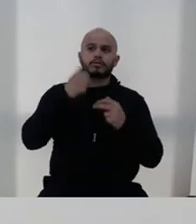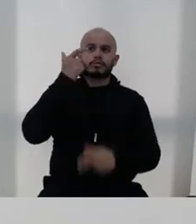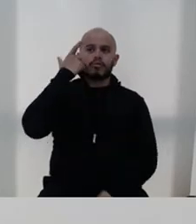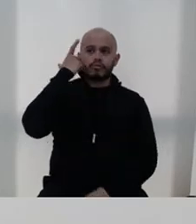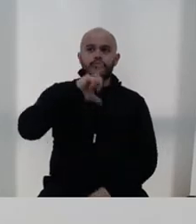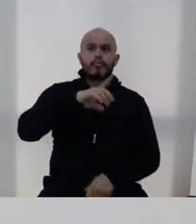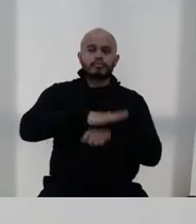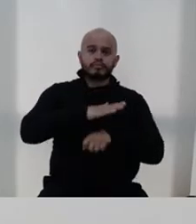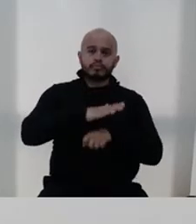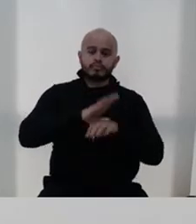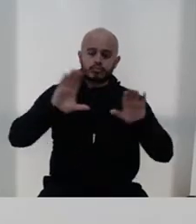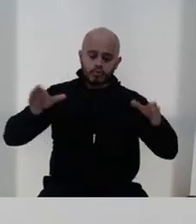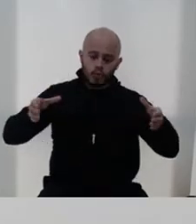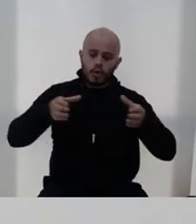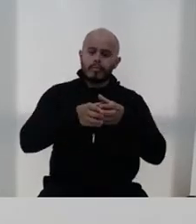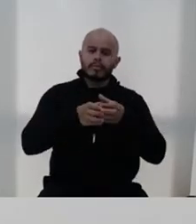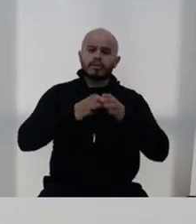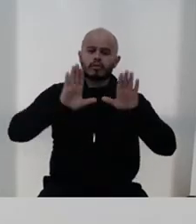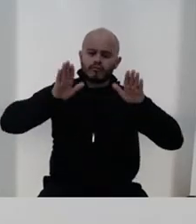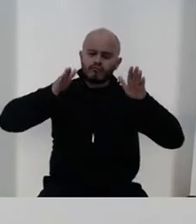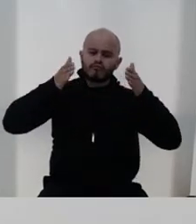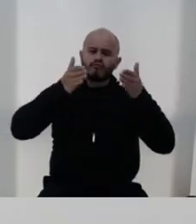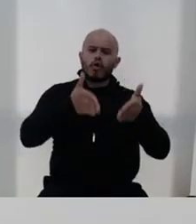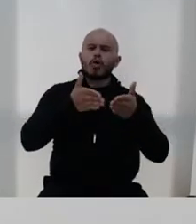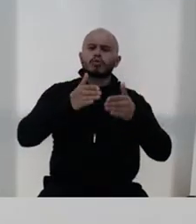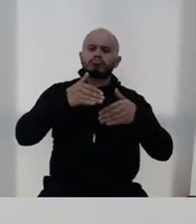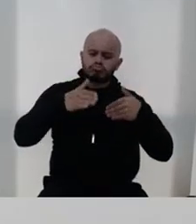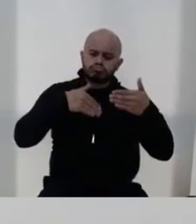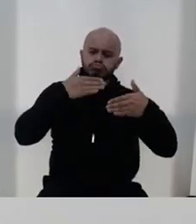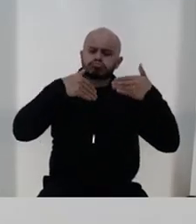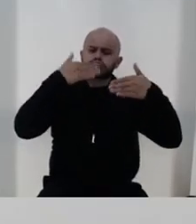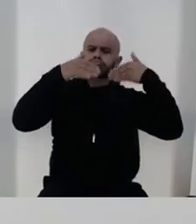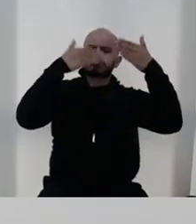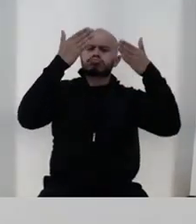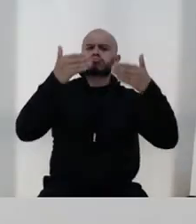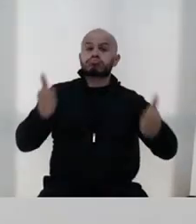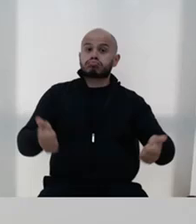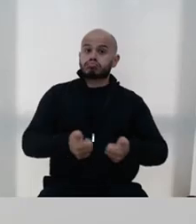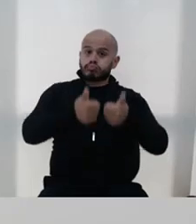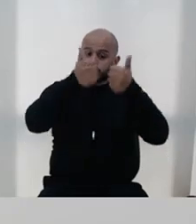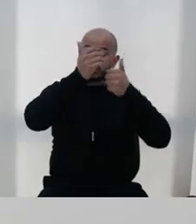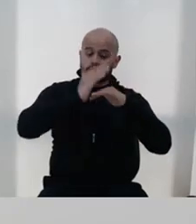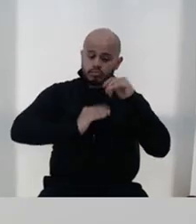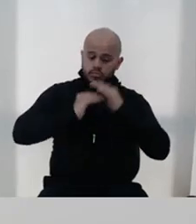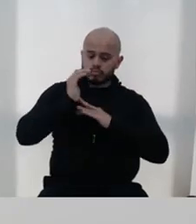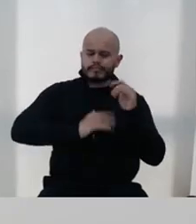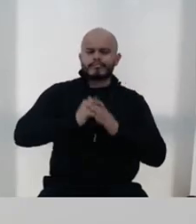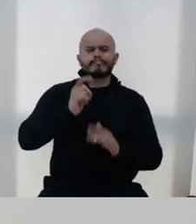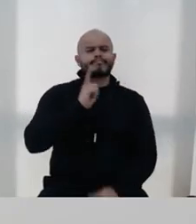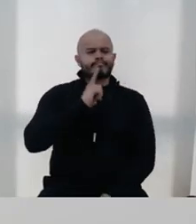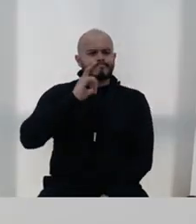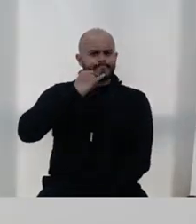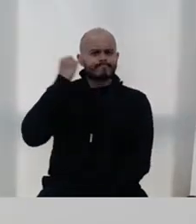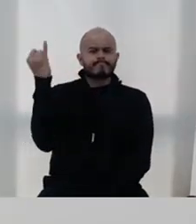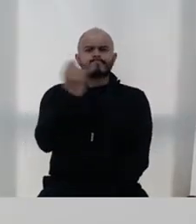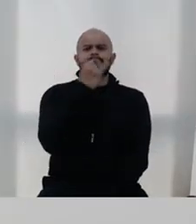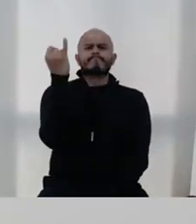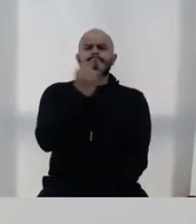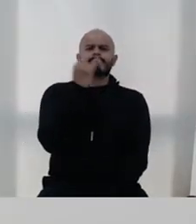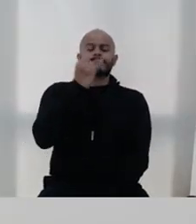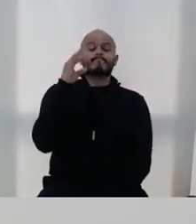comitê voltado especificamente para o aprimoramento e o aperfeiçoamento dessa nossa atuação, que é muito significativa, que é muito importante,